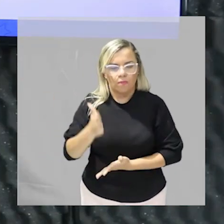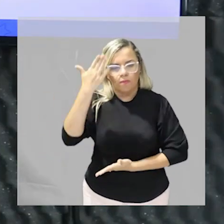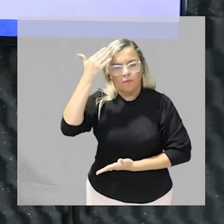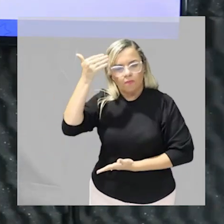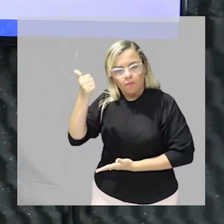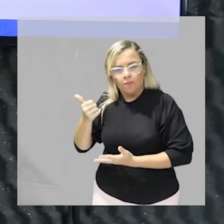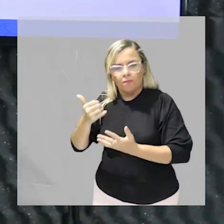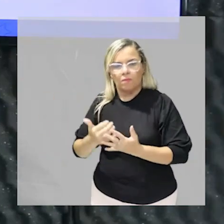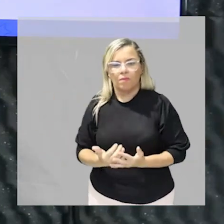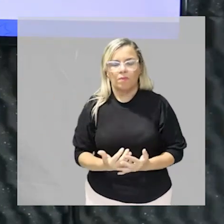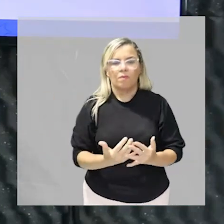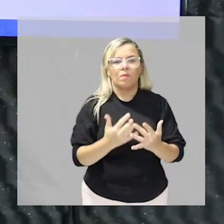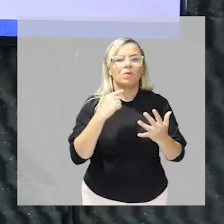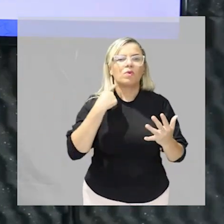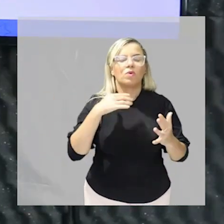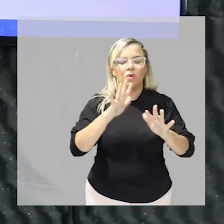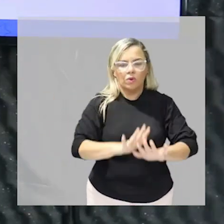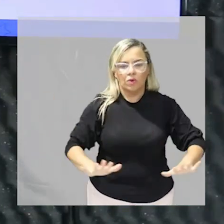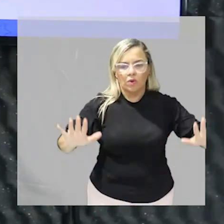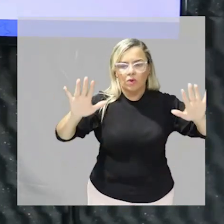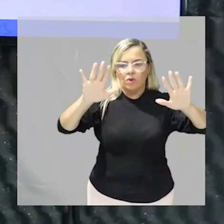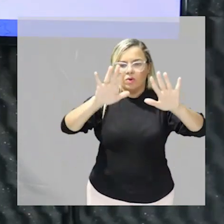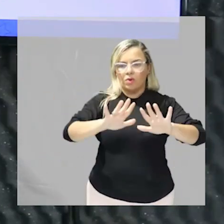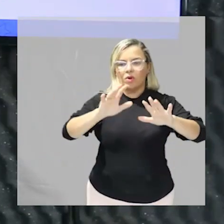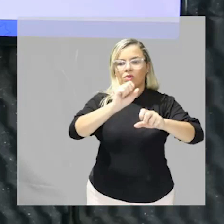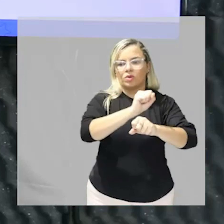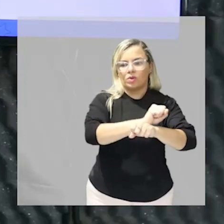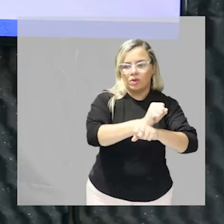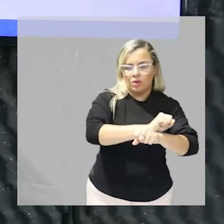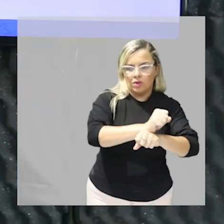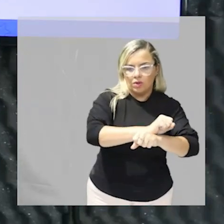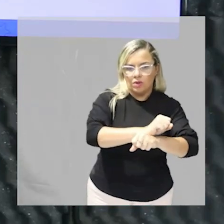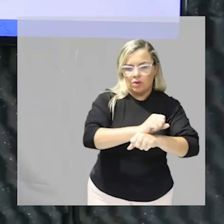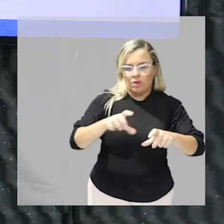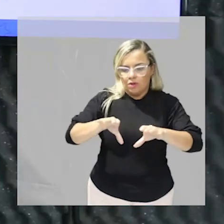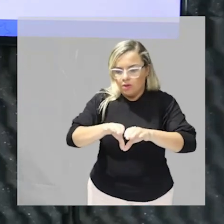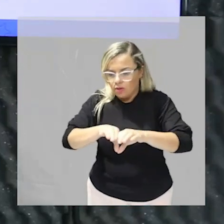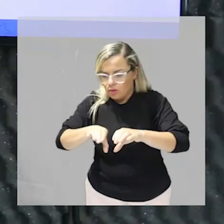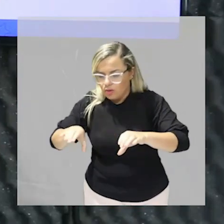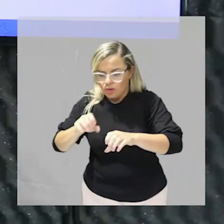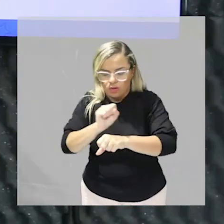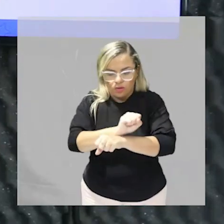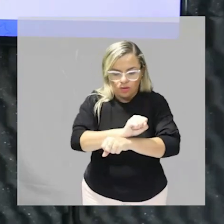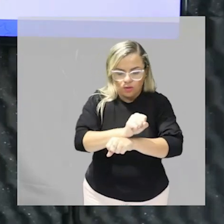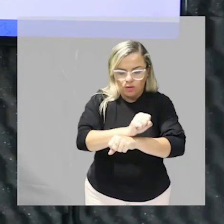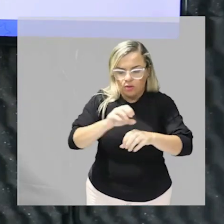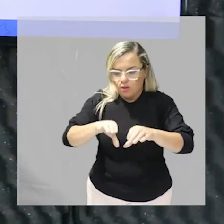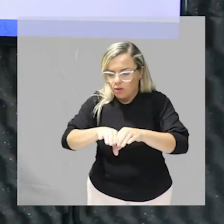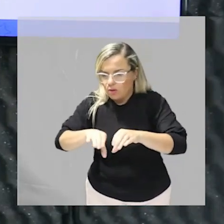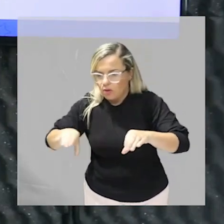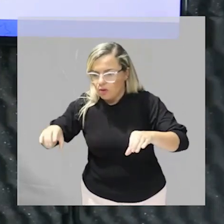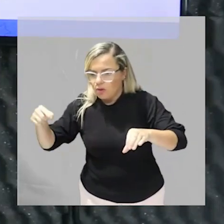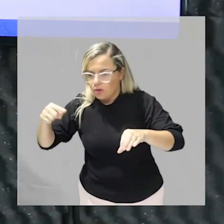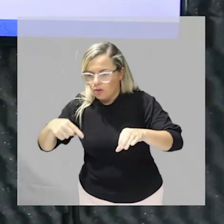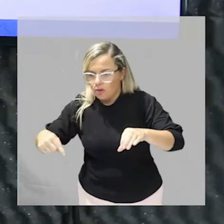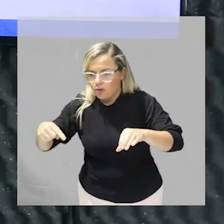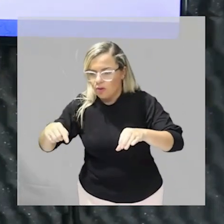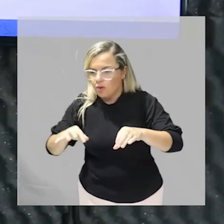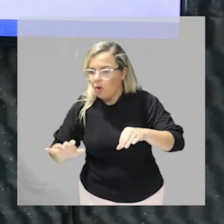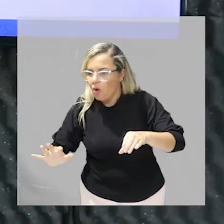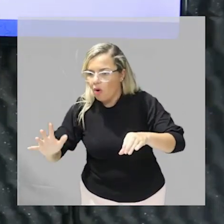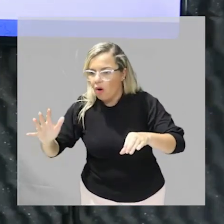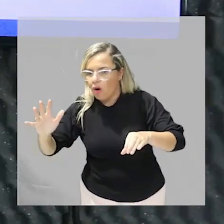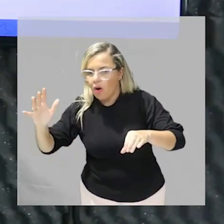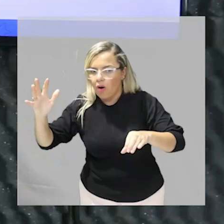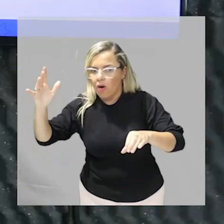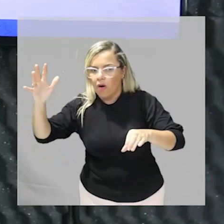emissões de poluentes dos veículos, com os quais, acoplados ao seu escapamento em funcionamento, medem concentrações